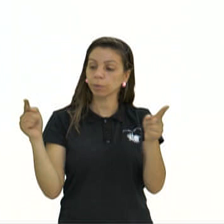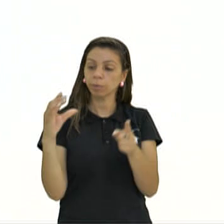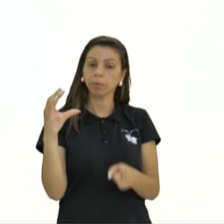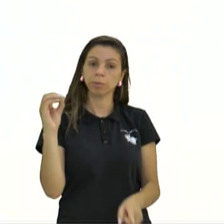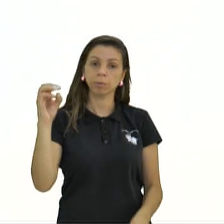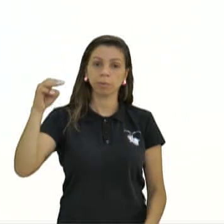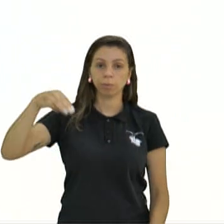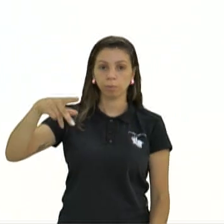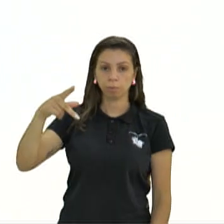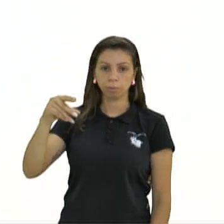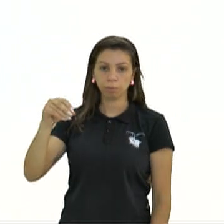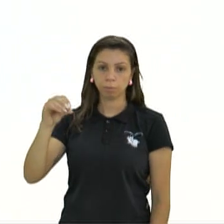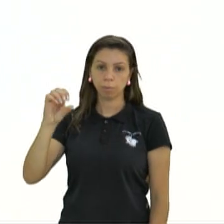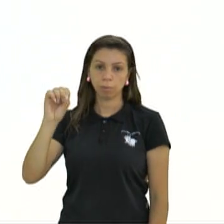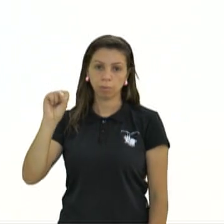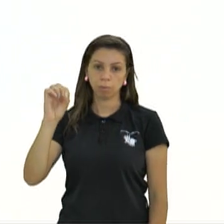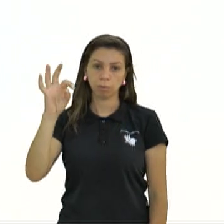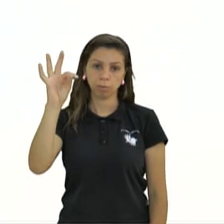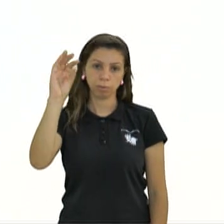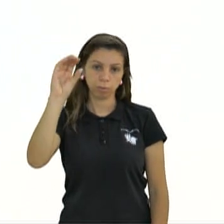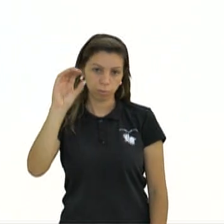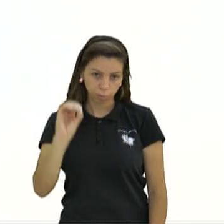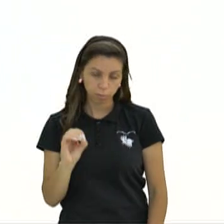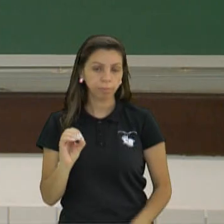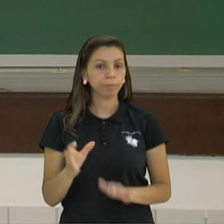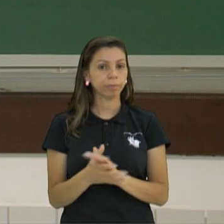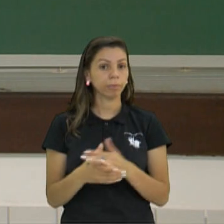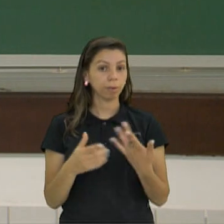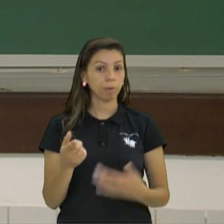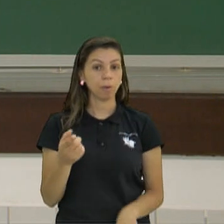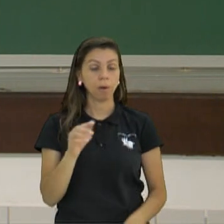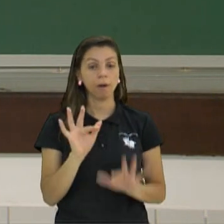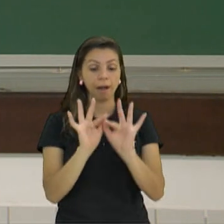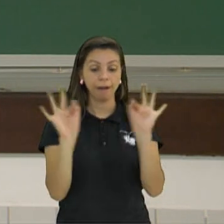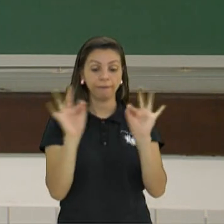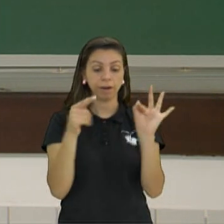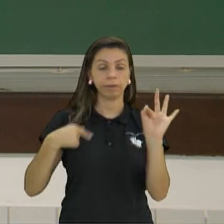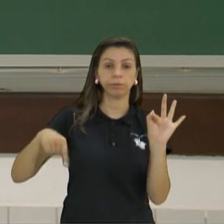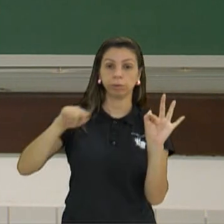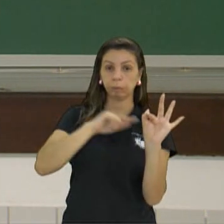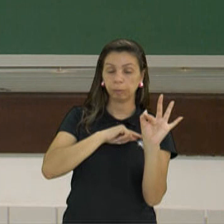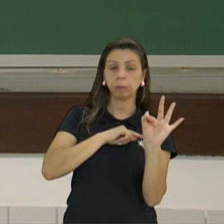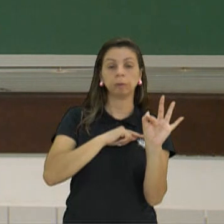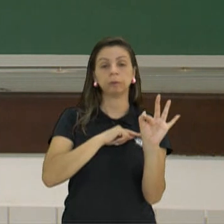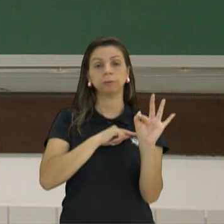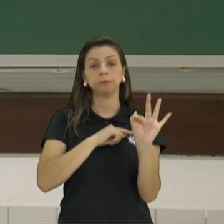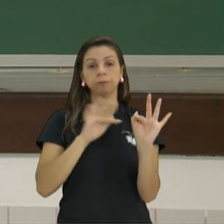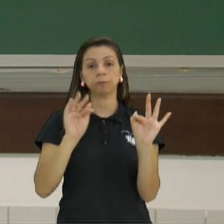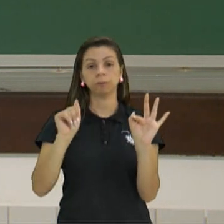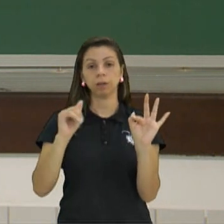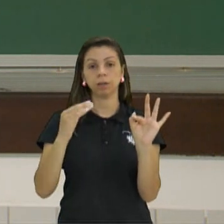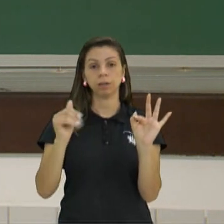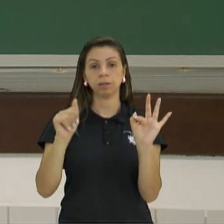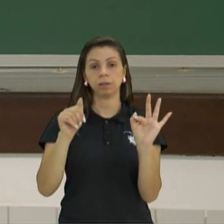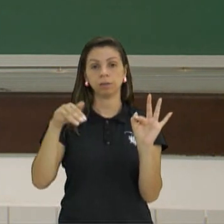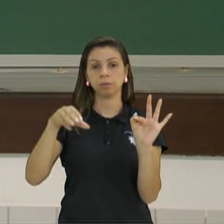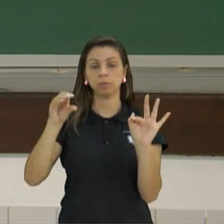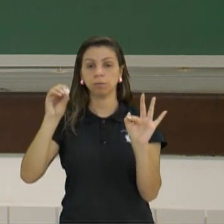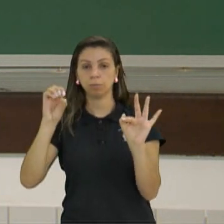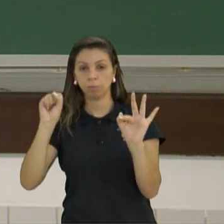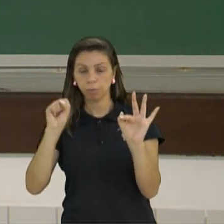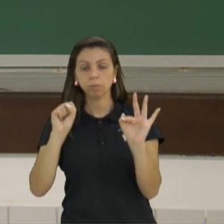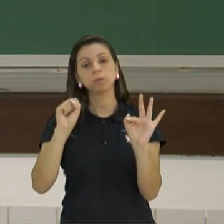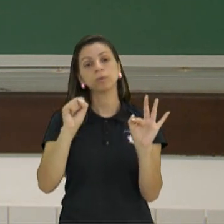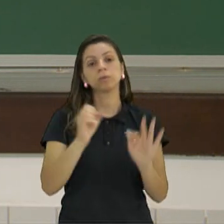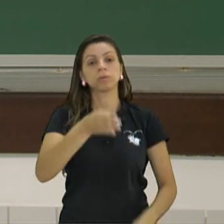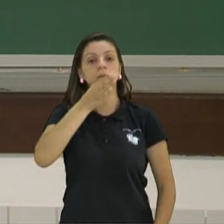Olha a frase, façamos silêncio. Quantos verbos tem? Portanto, nós temos um período simples.